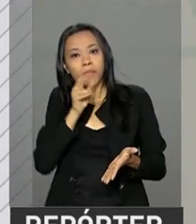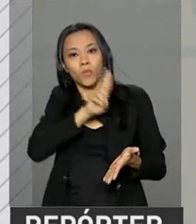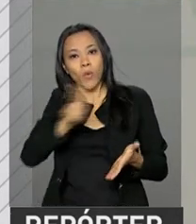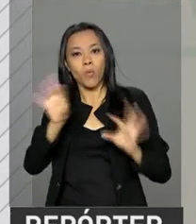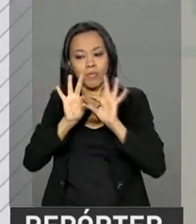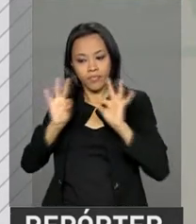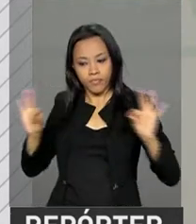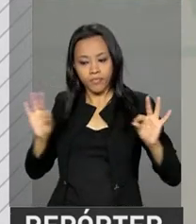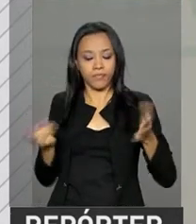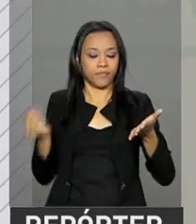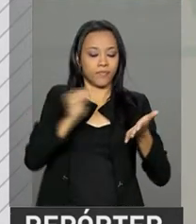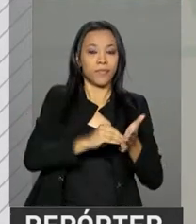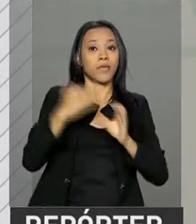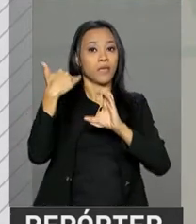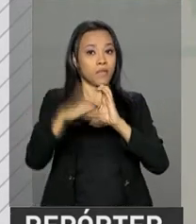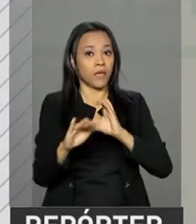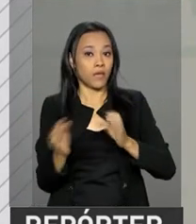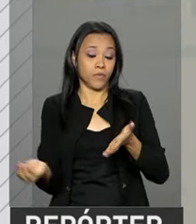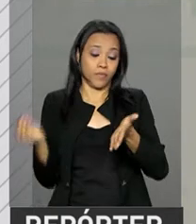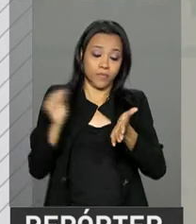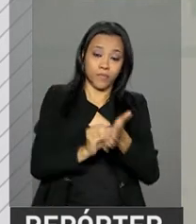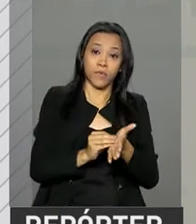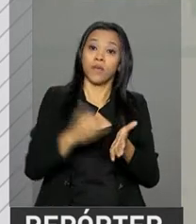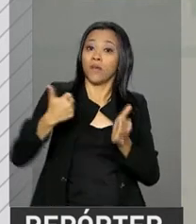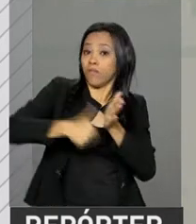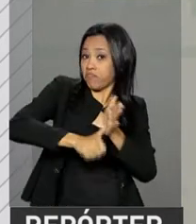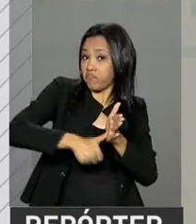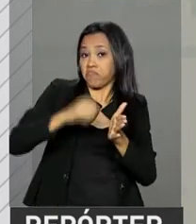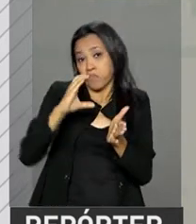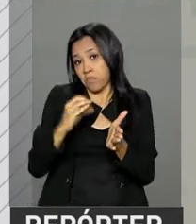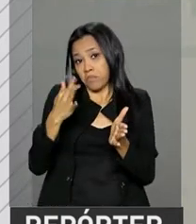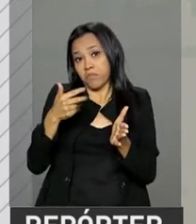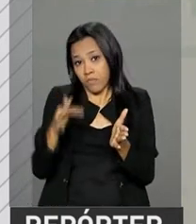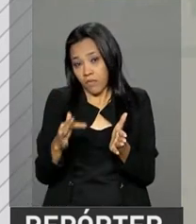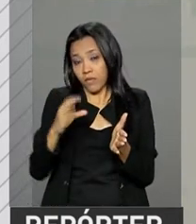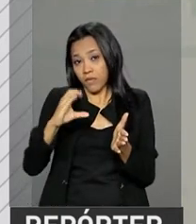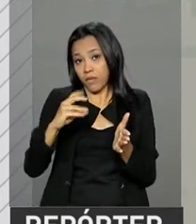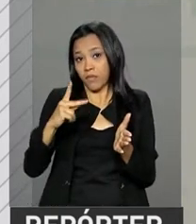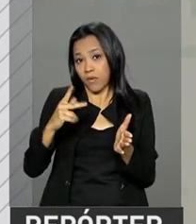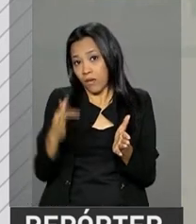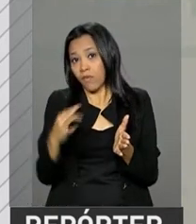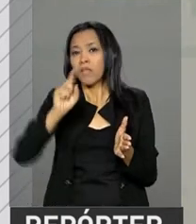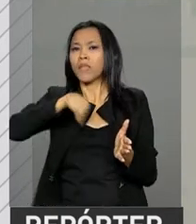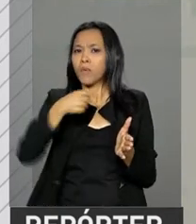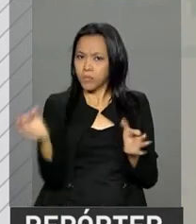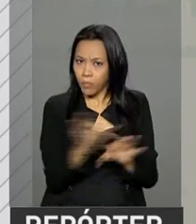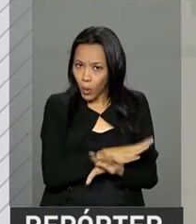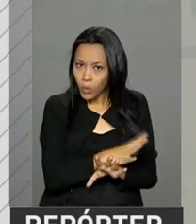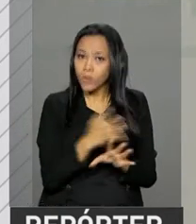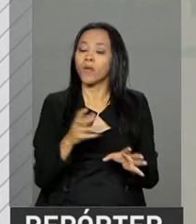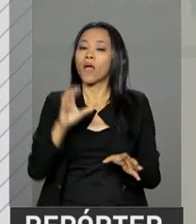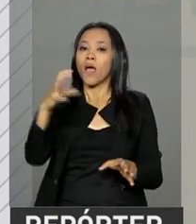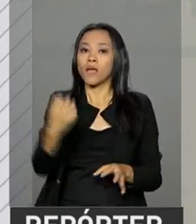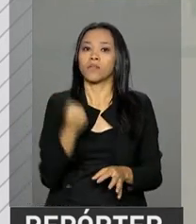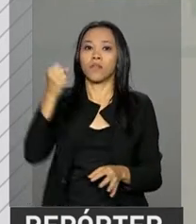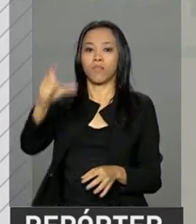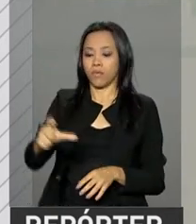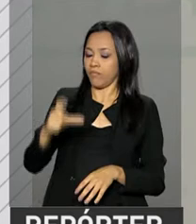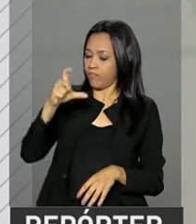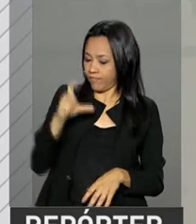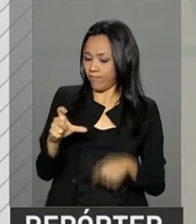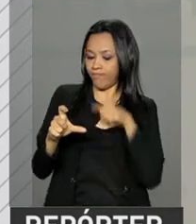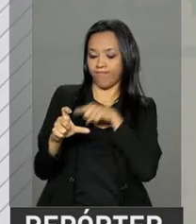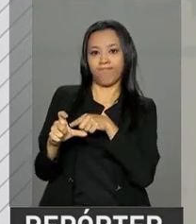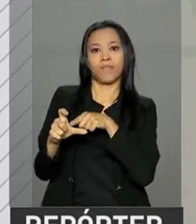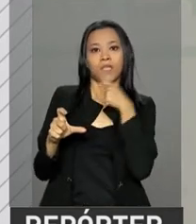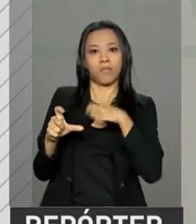completo e-mail e documento de identificação após o preenchimento o visitante vai receber um comprovante que